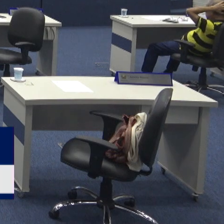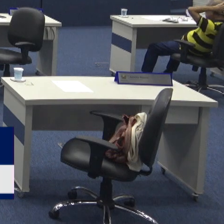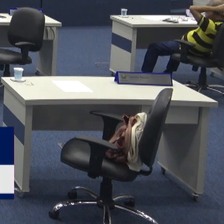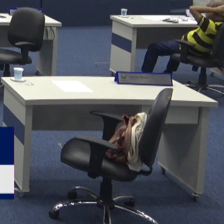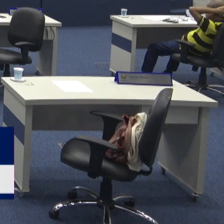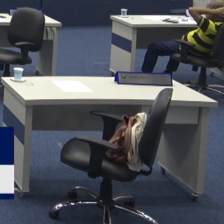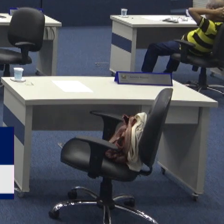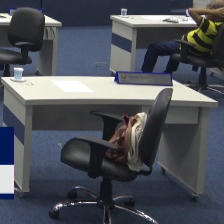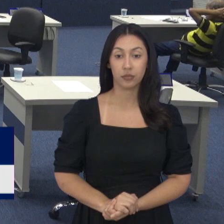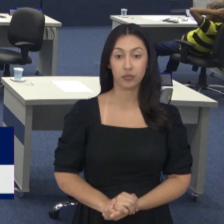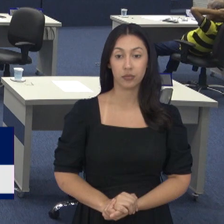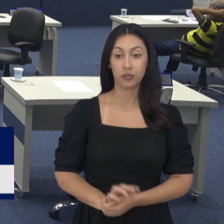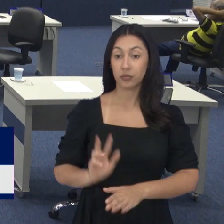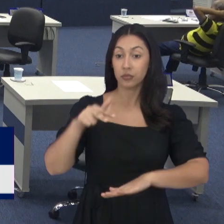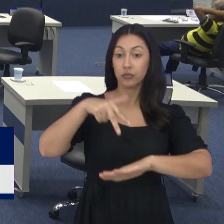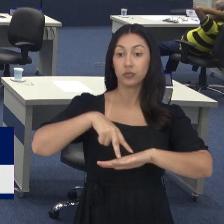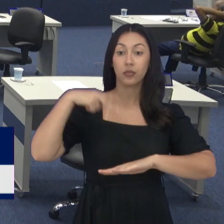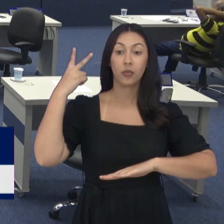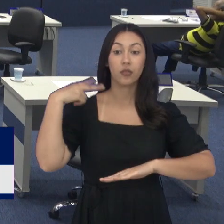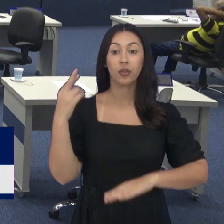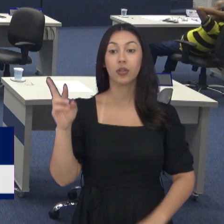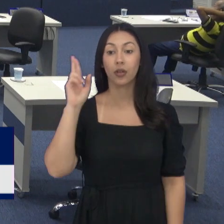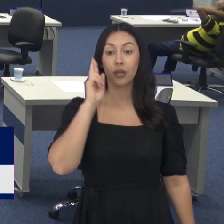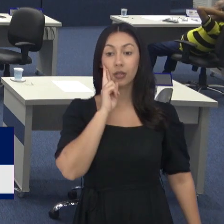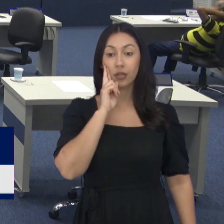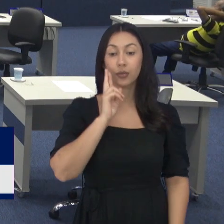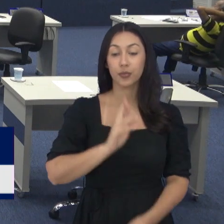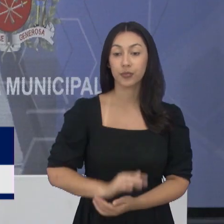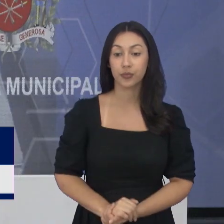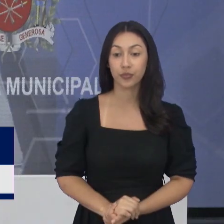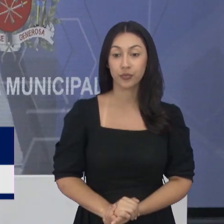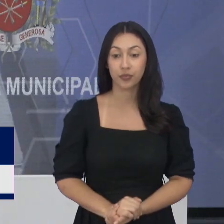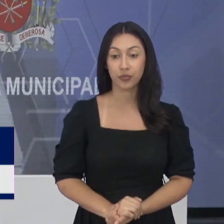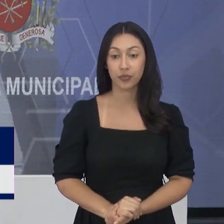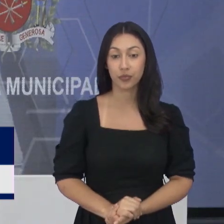Com a palavra, o vereador Renato Santiago.